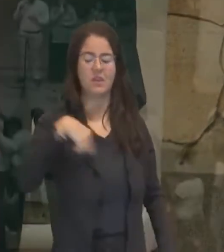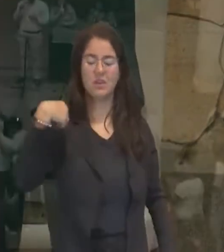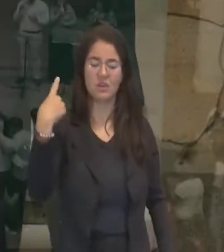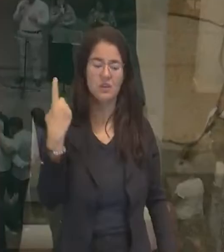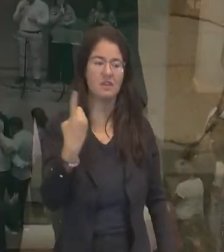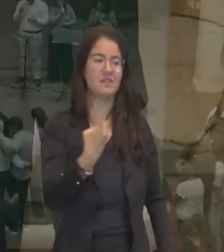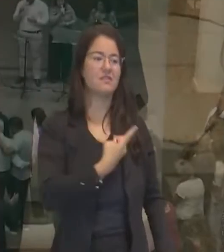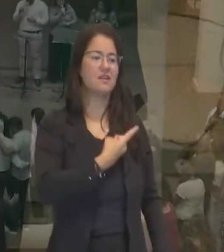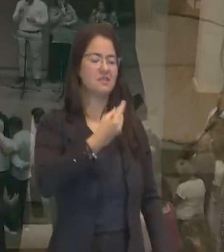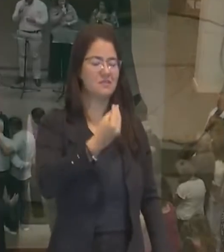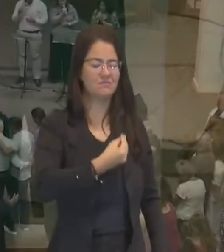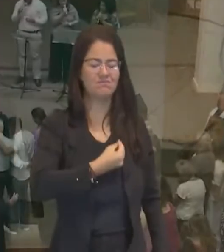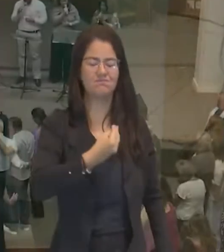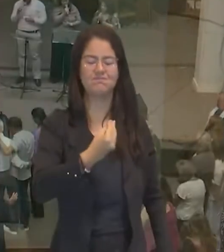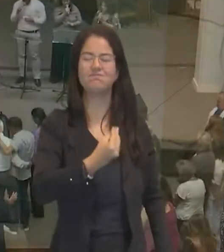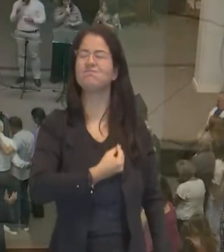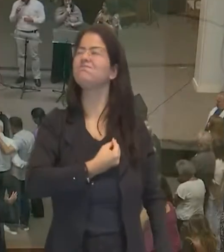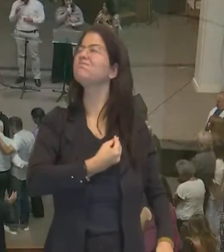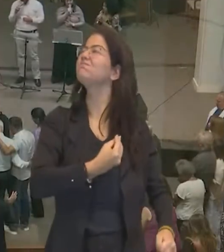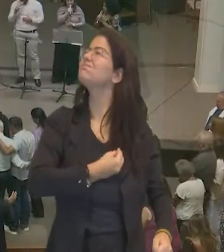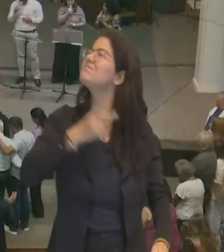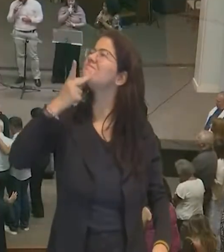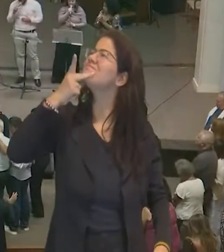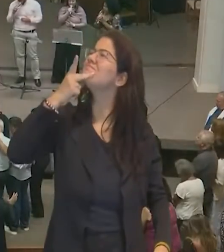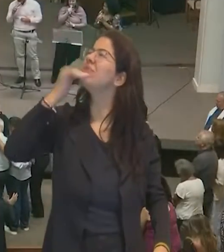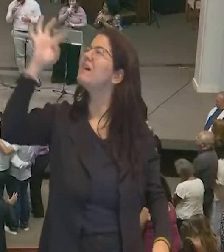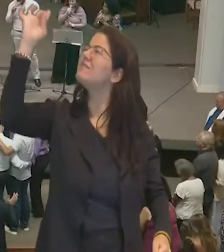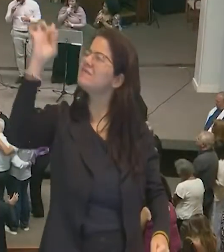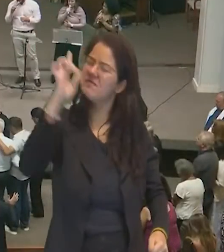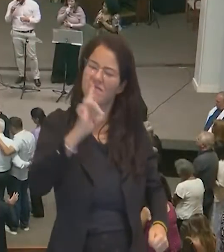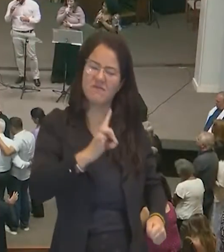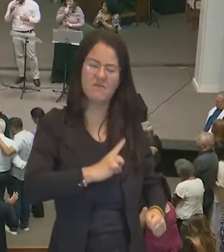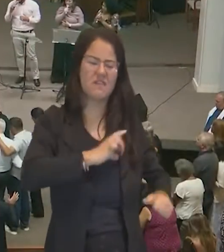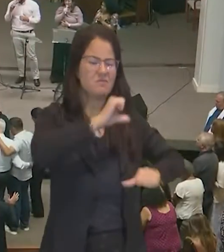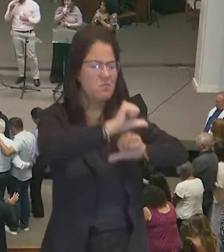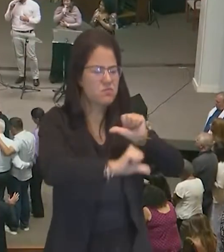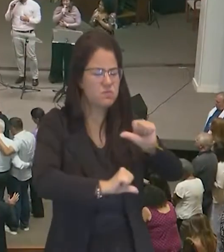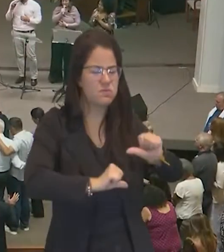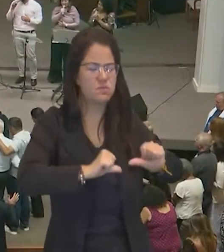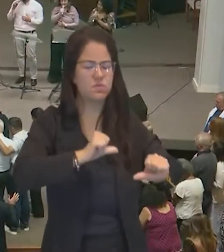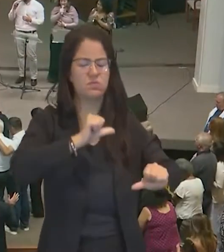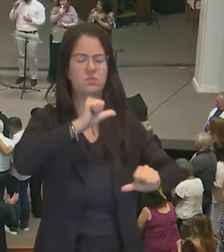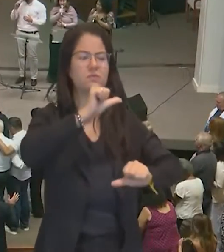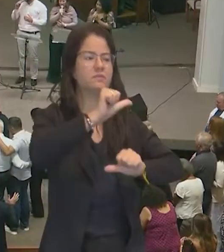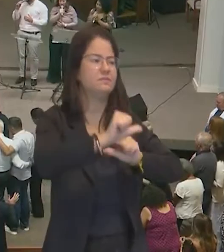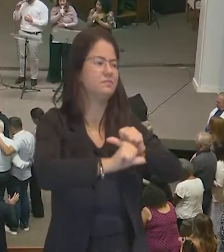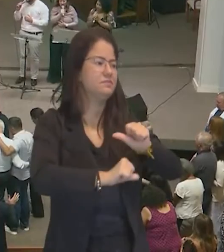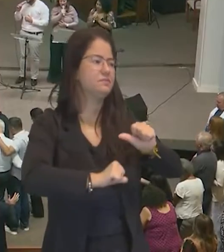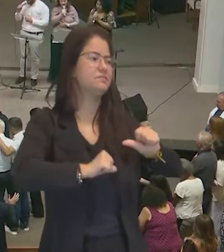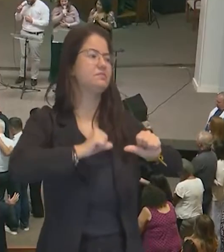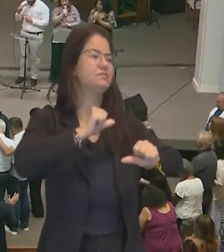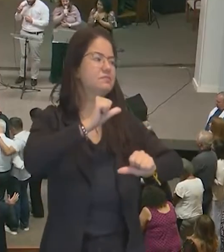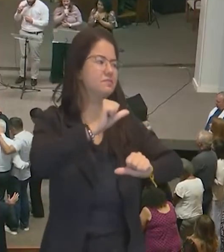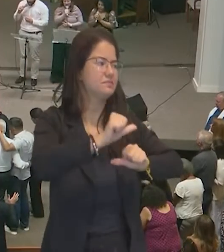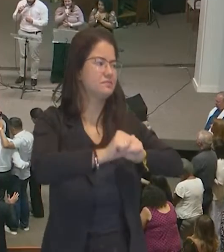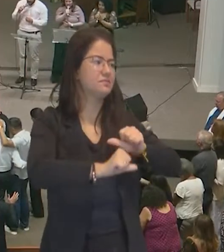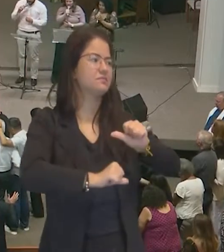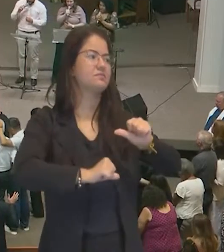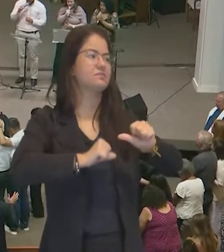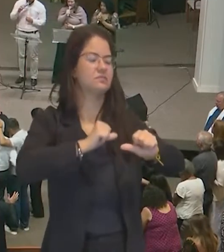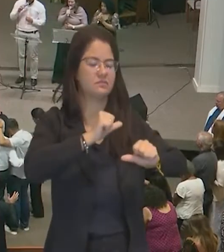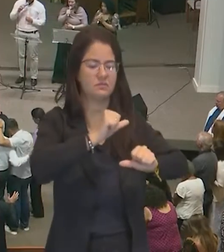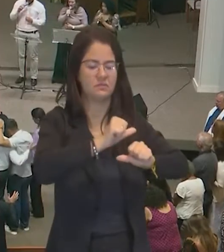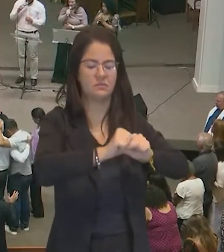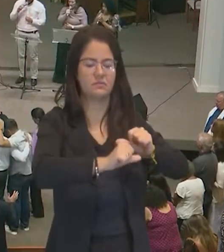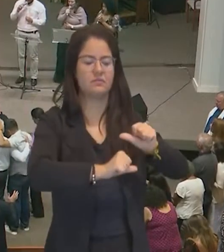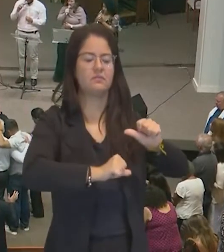seu casamento. Se há uma tentação que você está enfrentando, vem entregar ao Senhor. Se